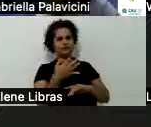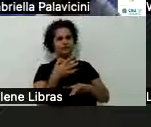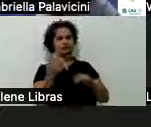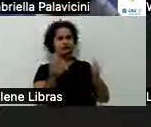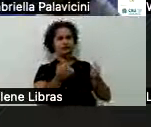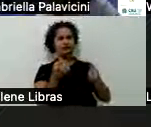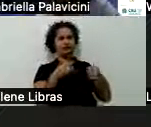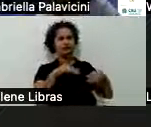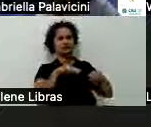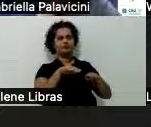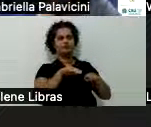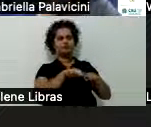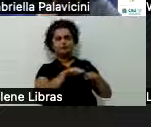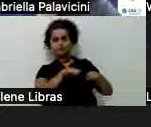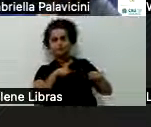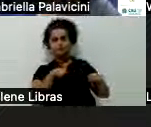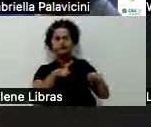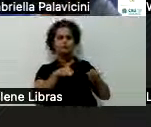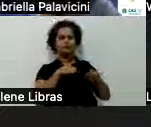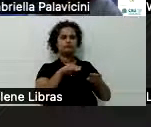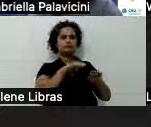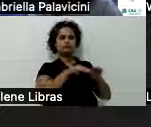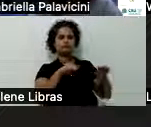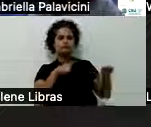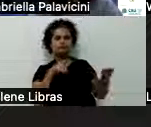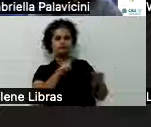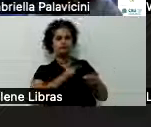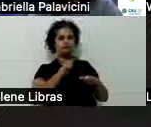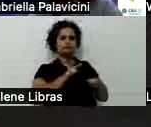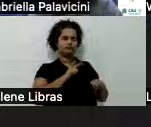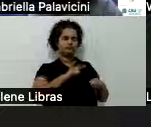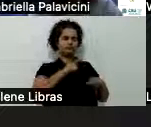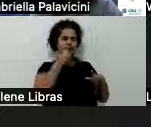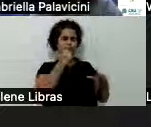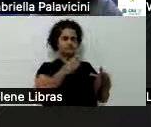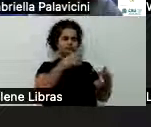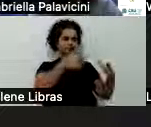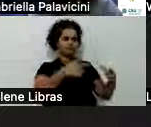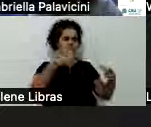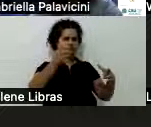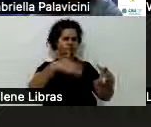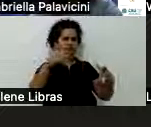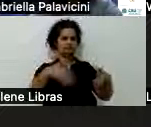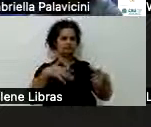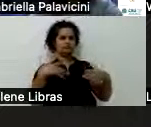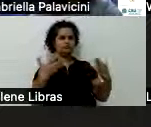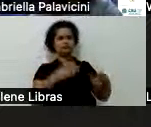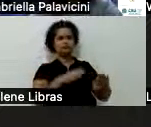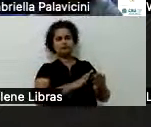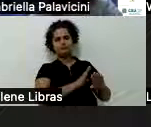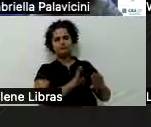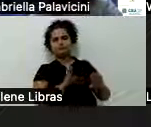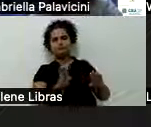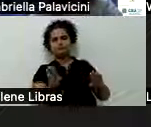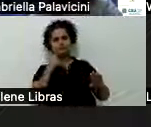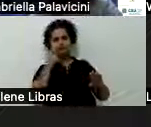uma paradinha aqui, no estacionamento, tem muito contenedor de lixo nesses espaços, e quando você corta a circulação, ele vira uma